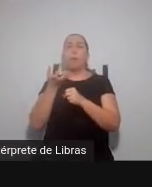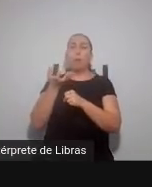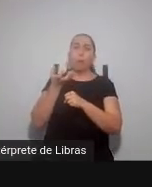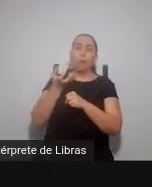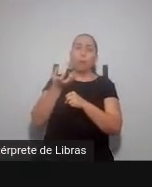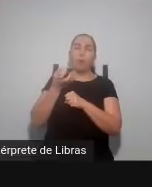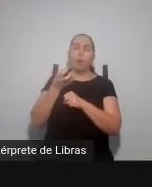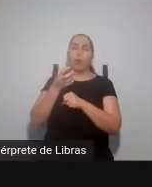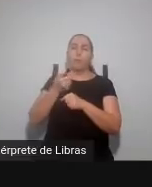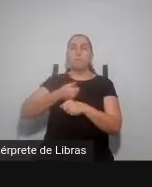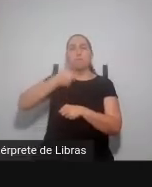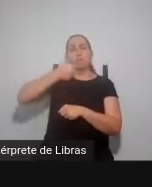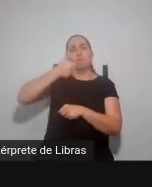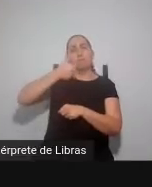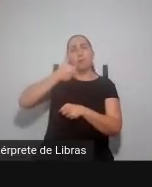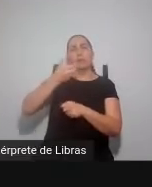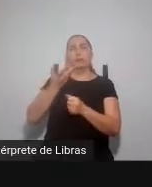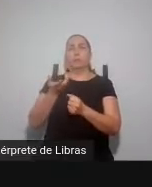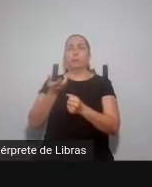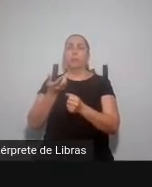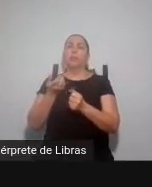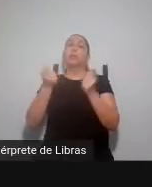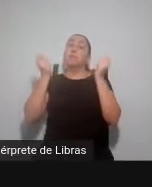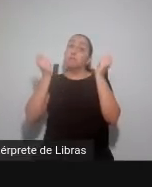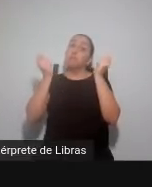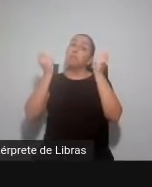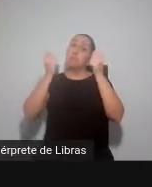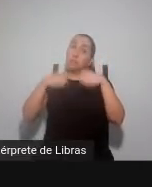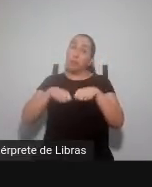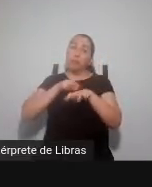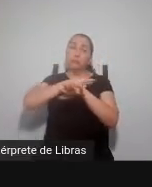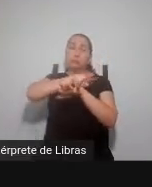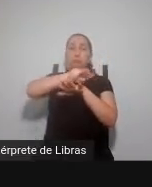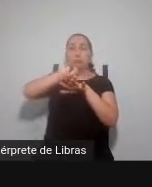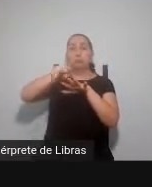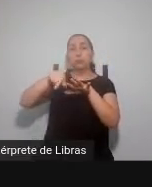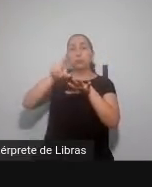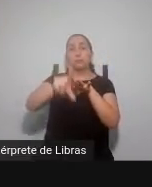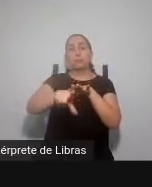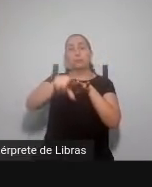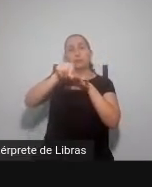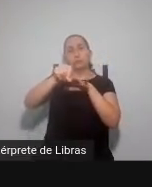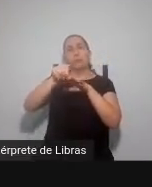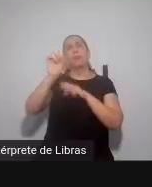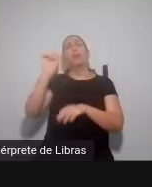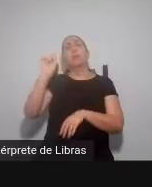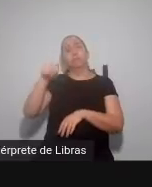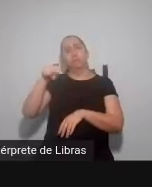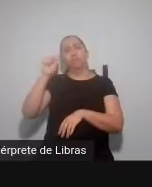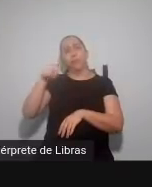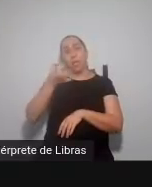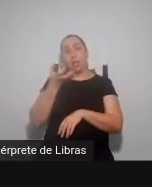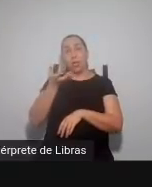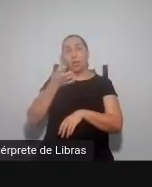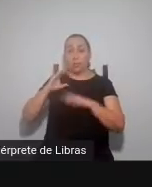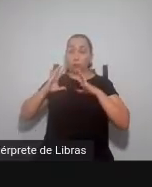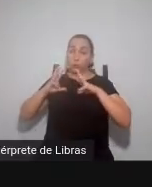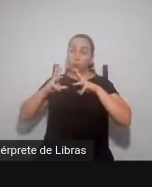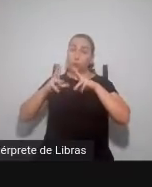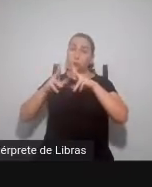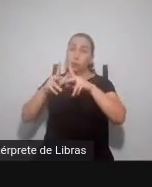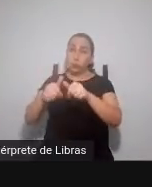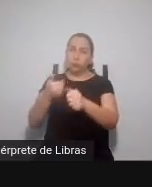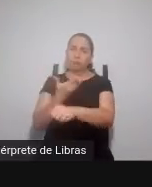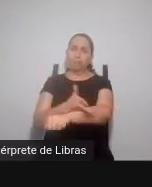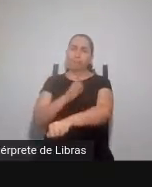realizar e, se der, realizar outras. Claro que a gente gostaria que realizassem todas, mas para algumas famílias